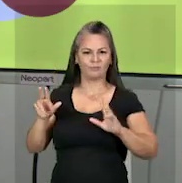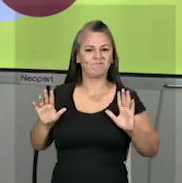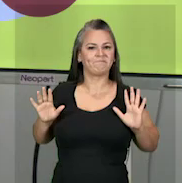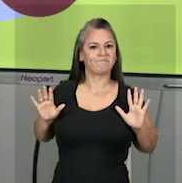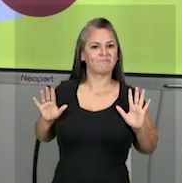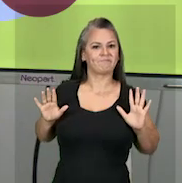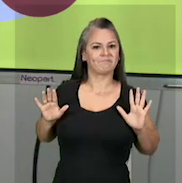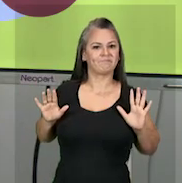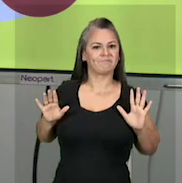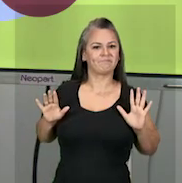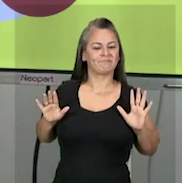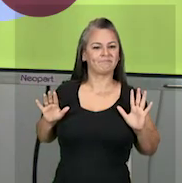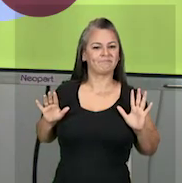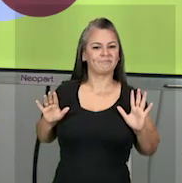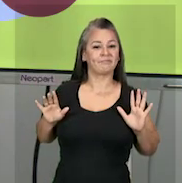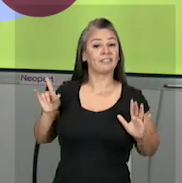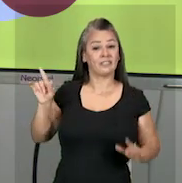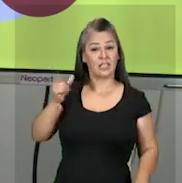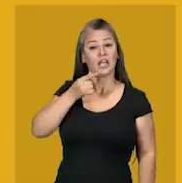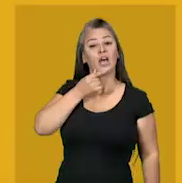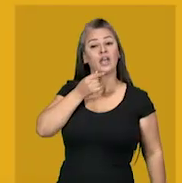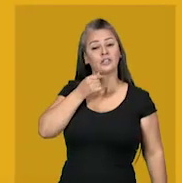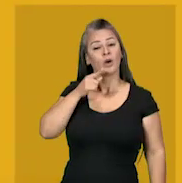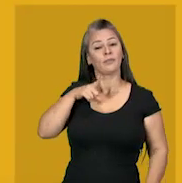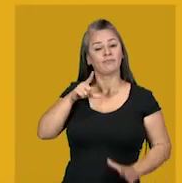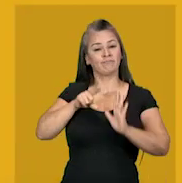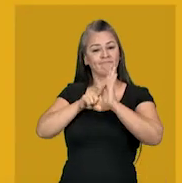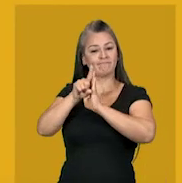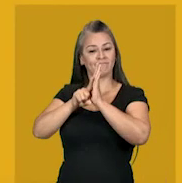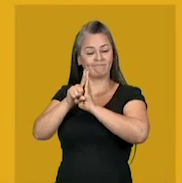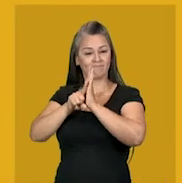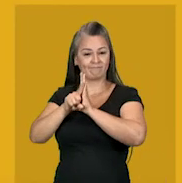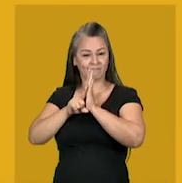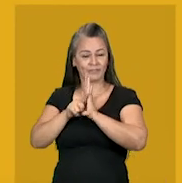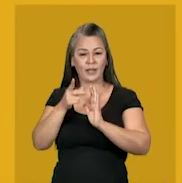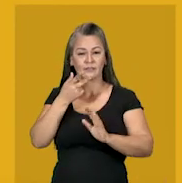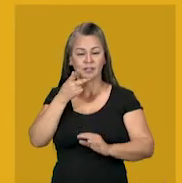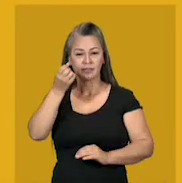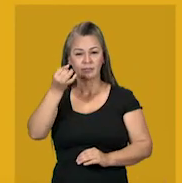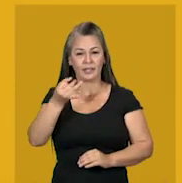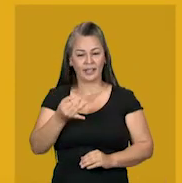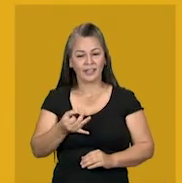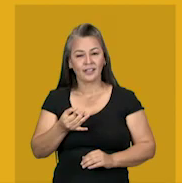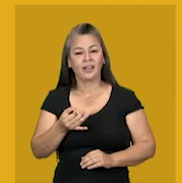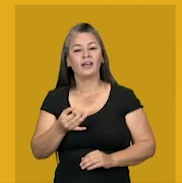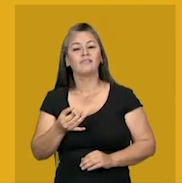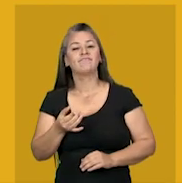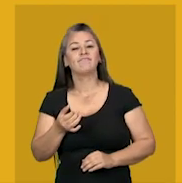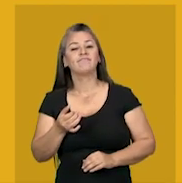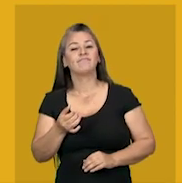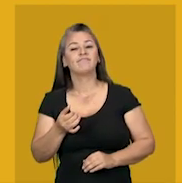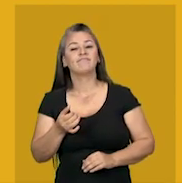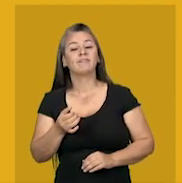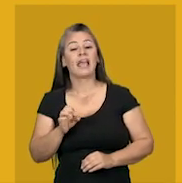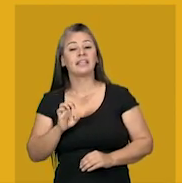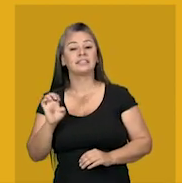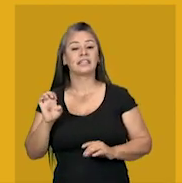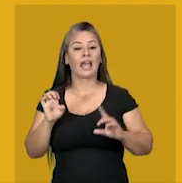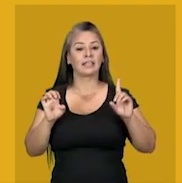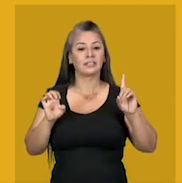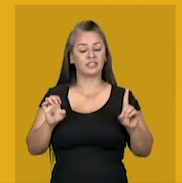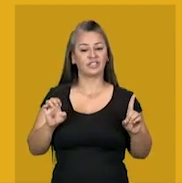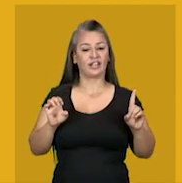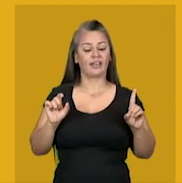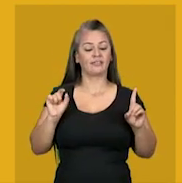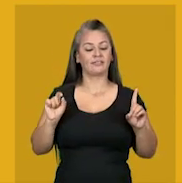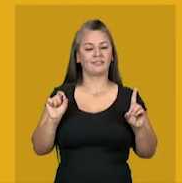Então, o critério de Bobbio, do Norberto Bobbio, para distinguir entre esquerda e direita, vai ser a postura que cada grupo